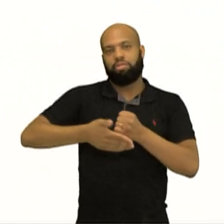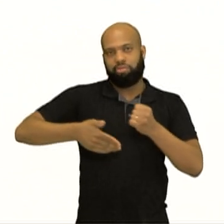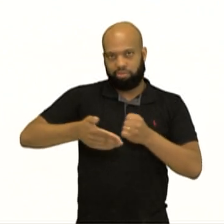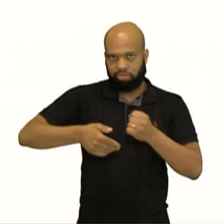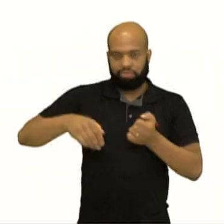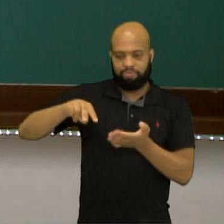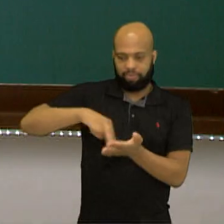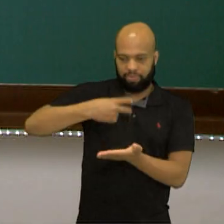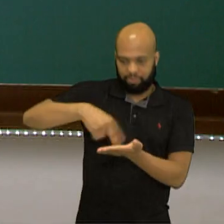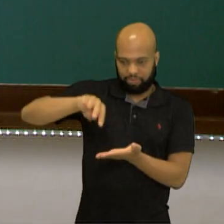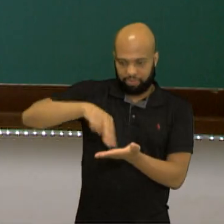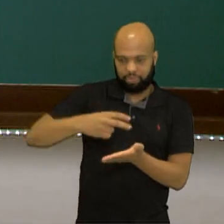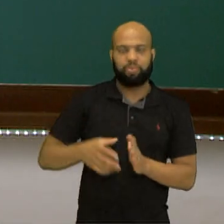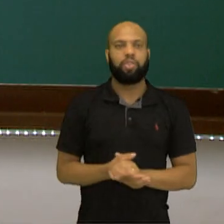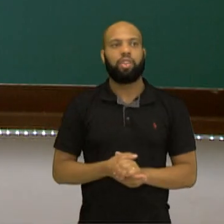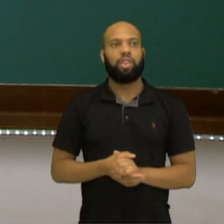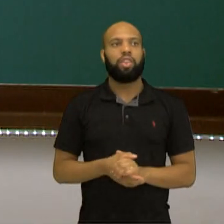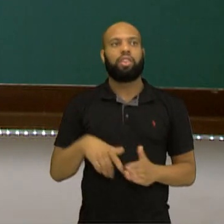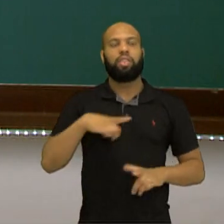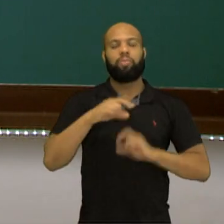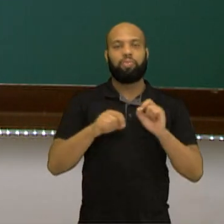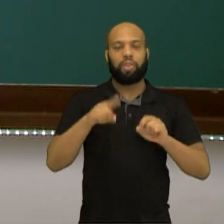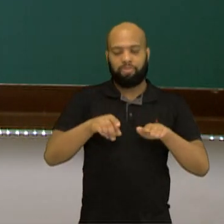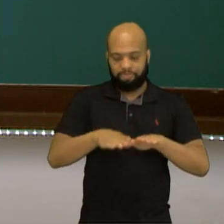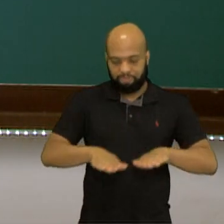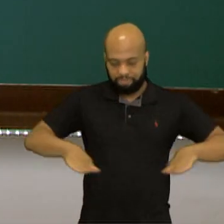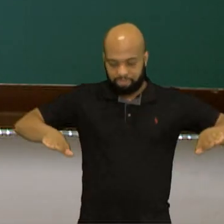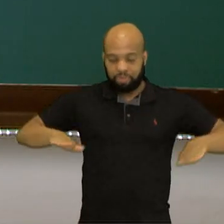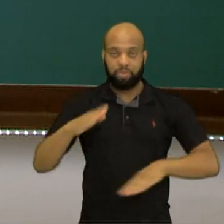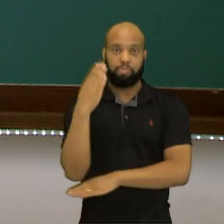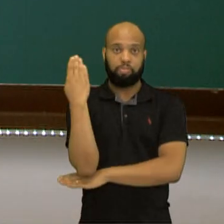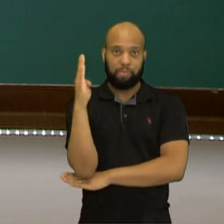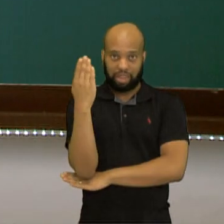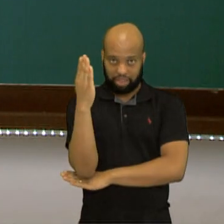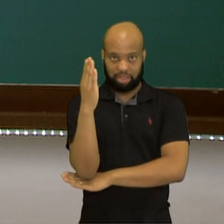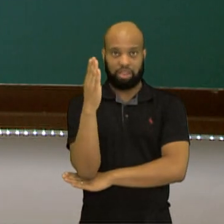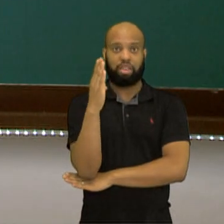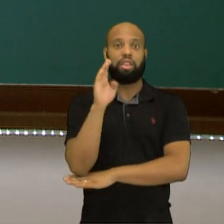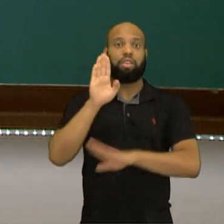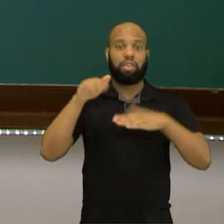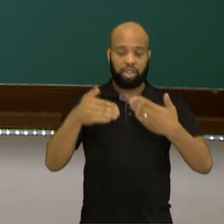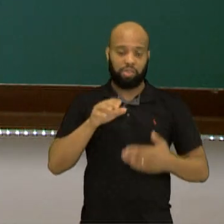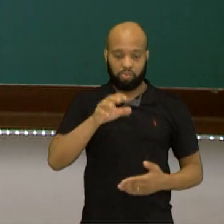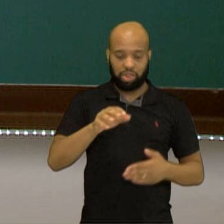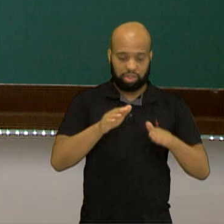é a base. Ela geralmente é feita de madeira, né? E com madeiras que são mais